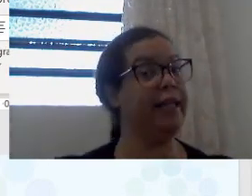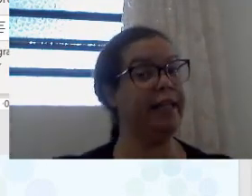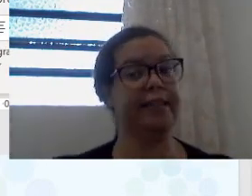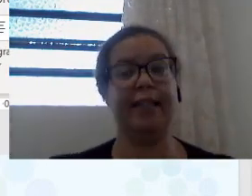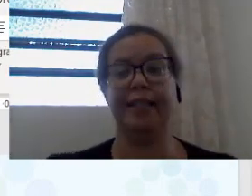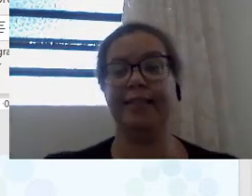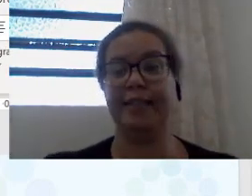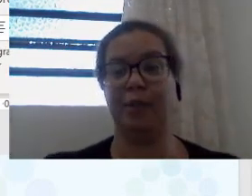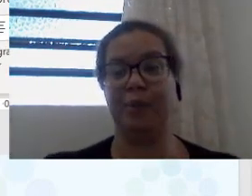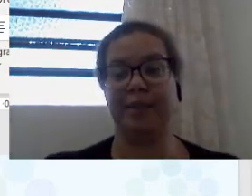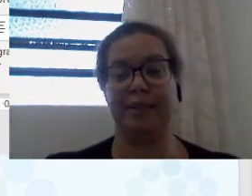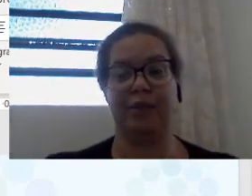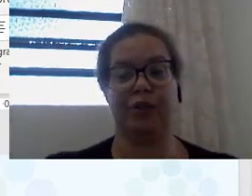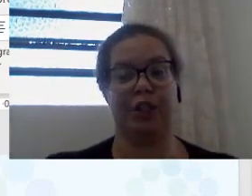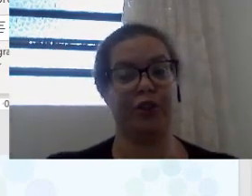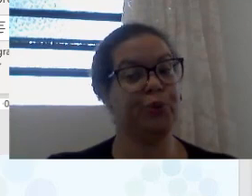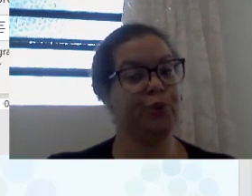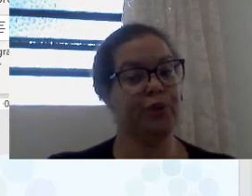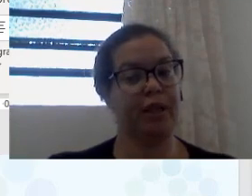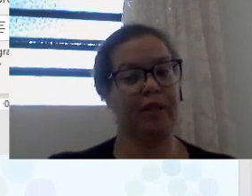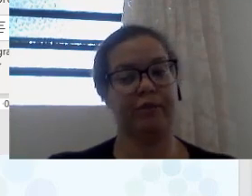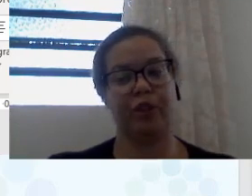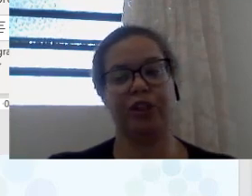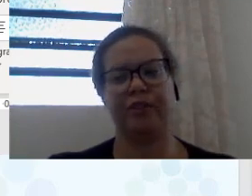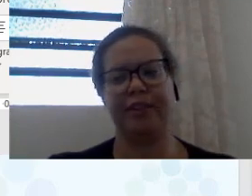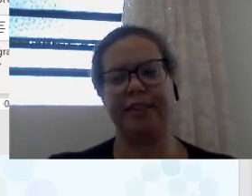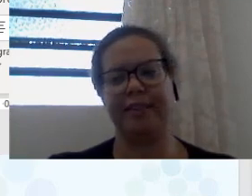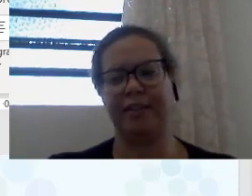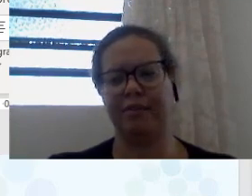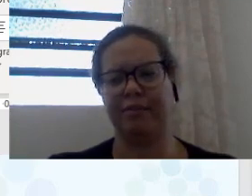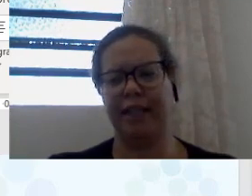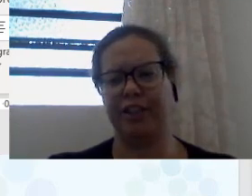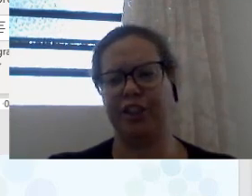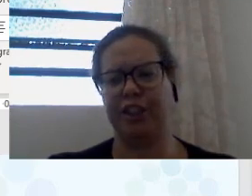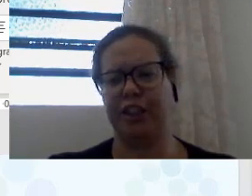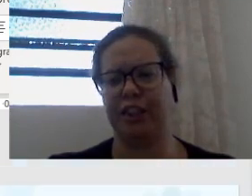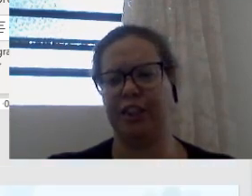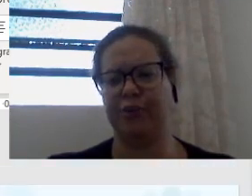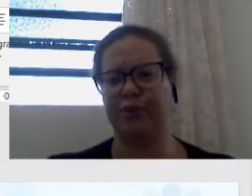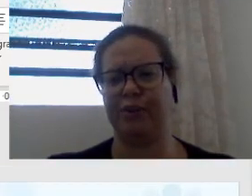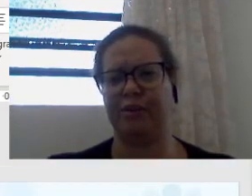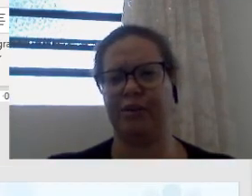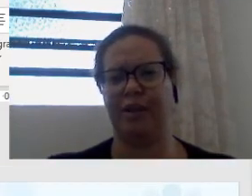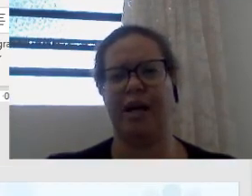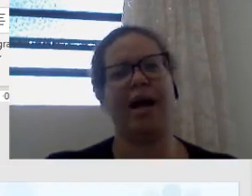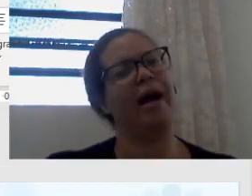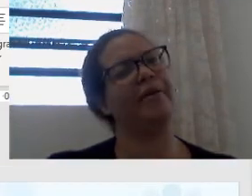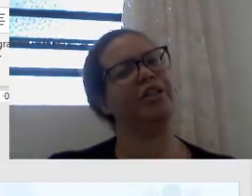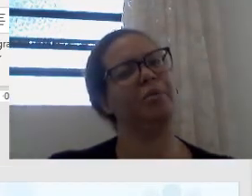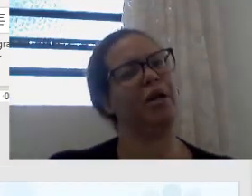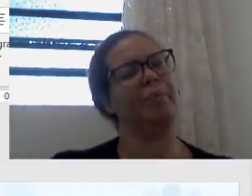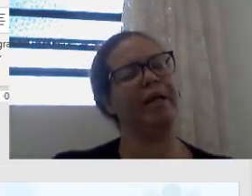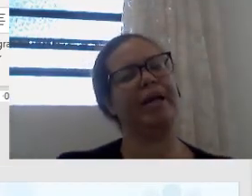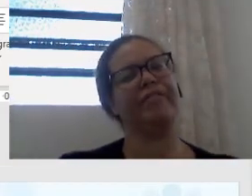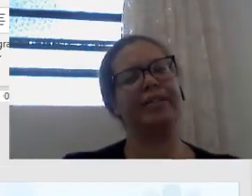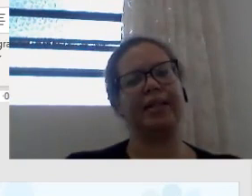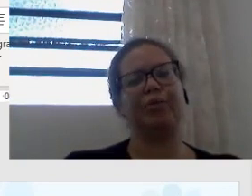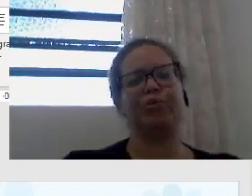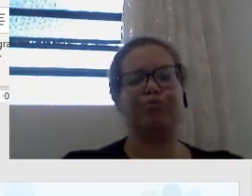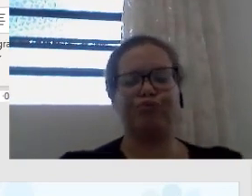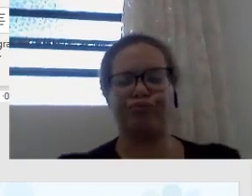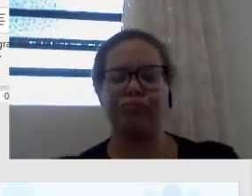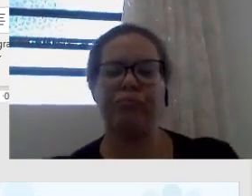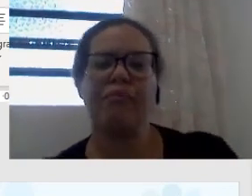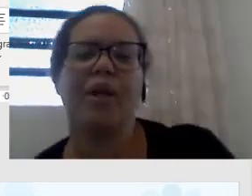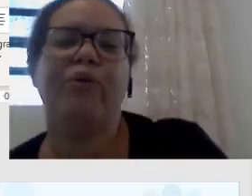por aí? Vocês estão precisando de ajuda? Tô achando vocês tão quietinhos. Aí eu achei melhor pegar e